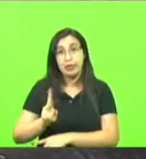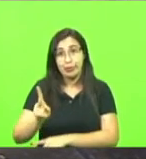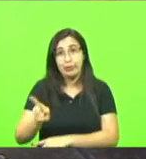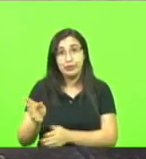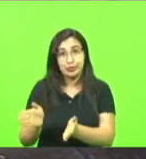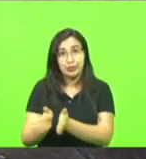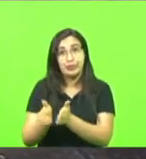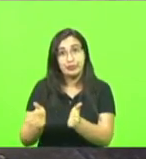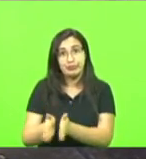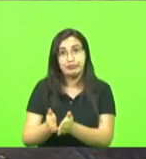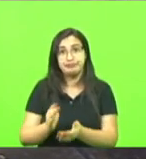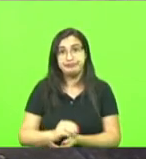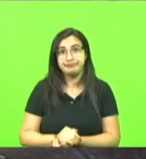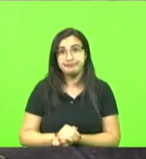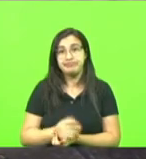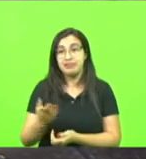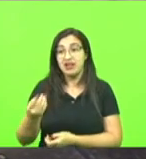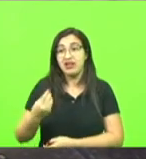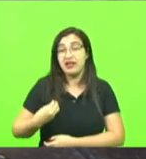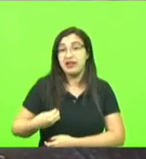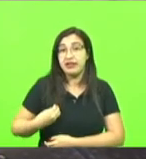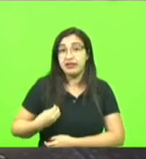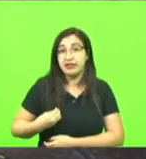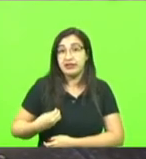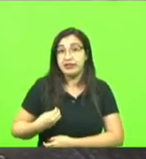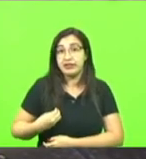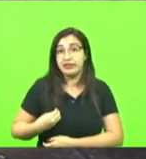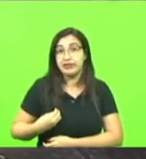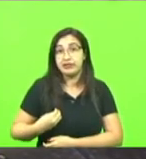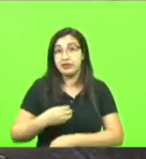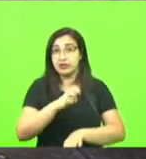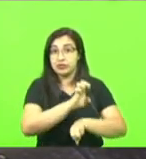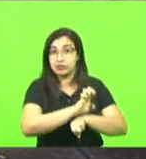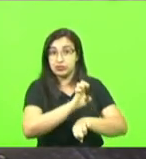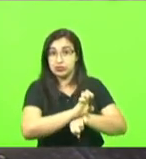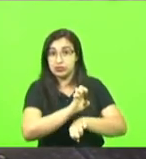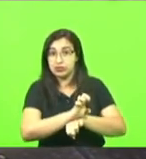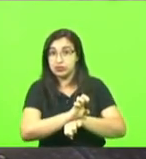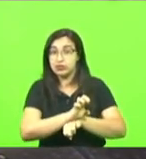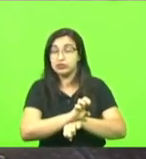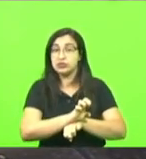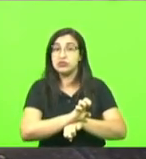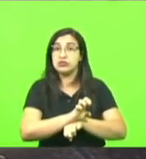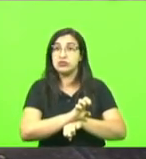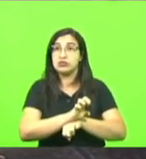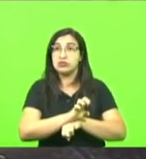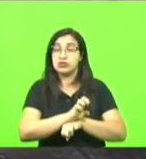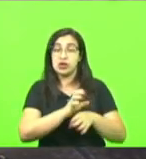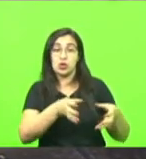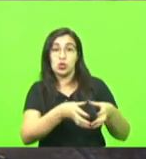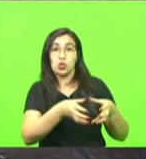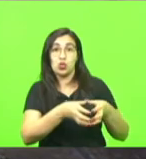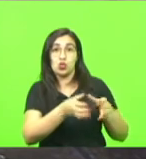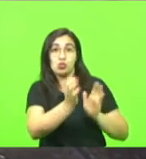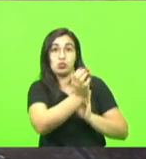quem sobrevive e vive às custas do Estado, e aí eu me refiro tanto a uma elite burocrática, quanto também uma